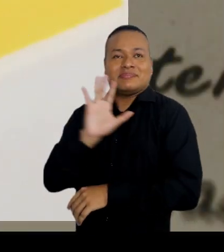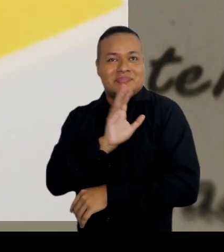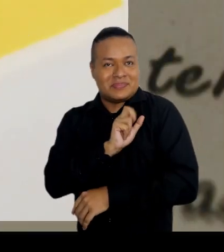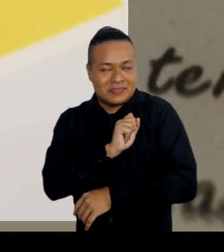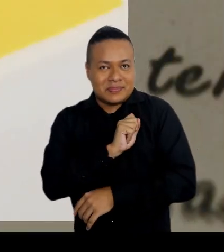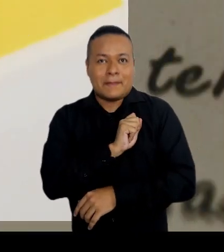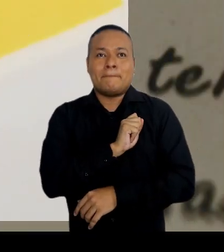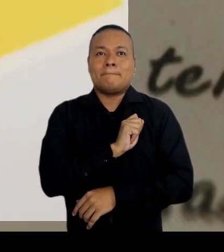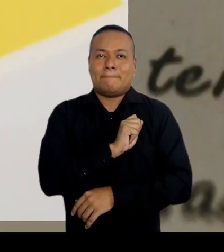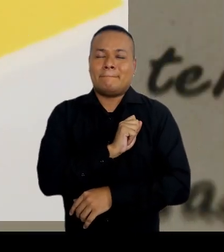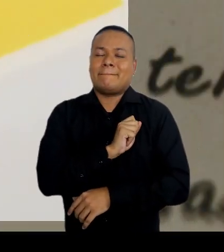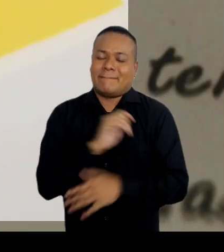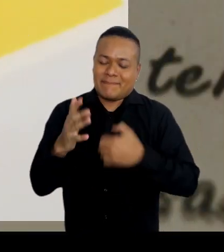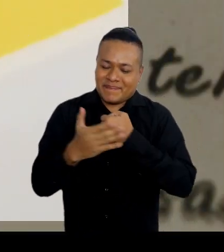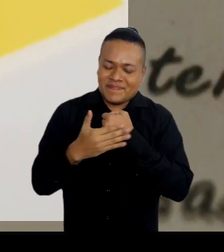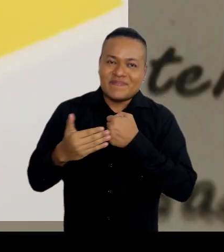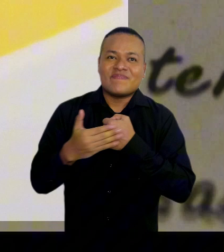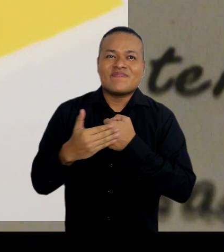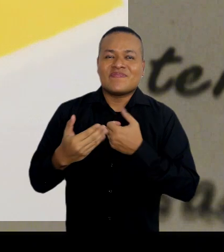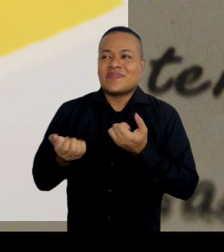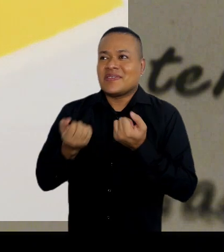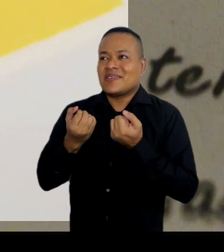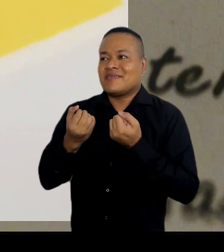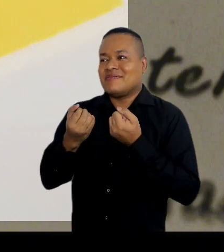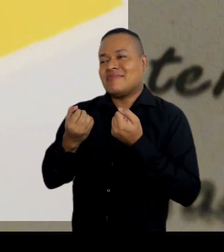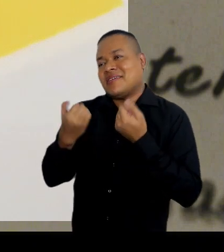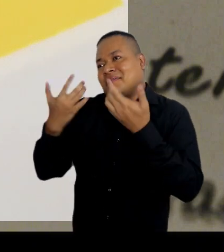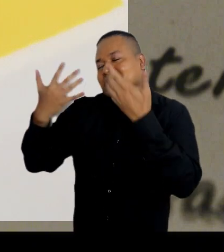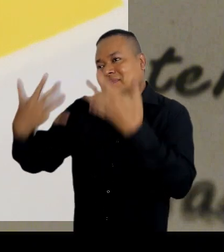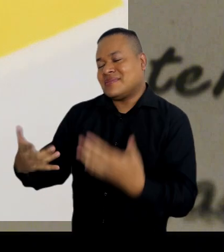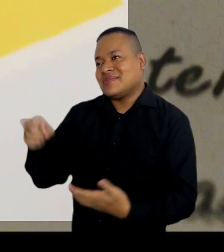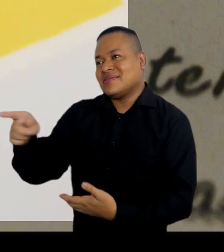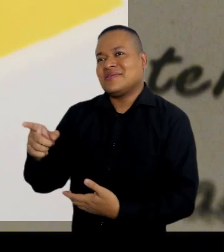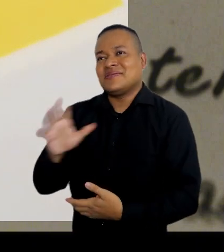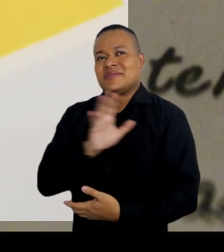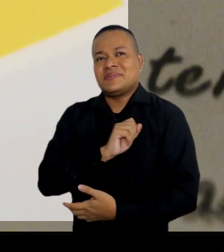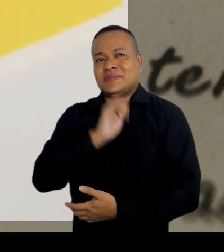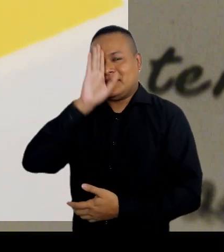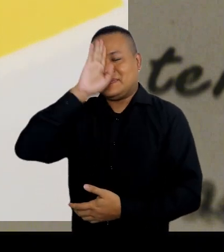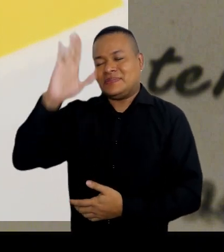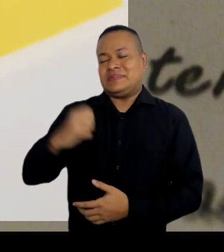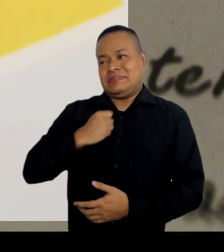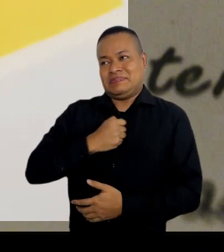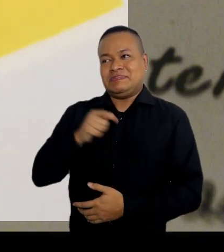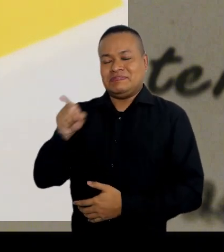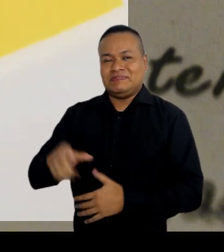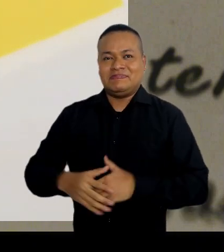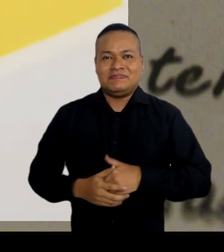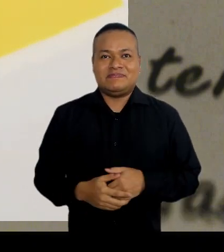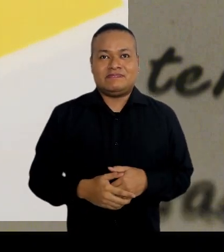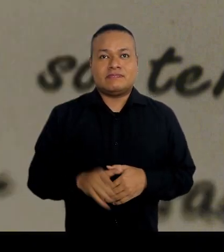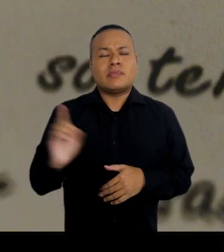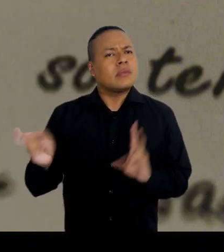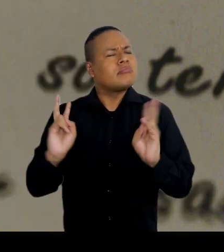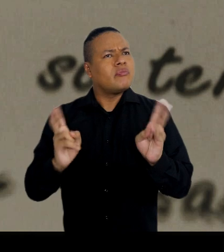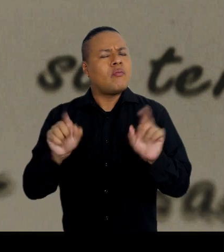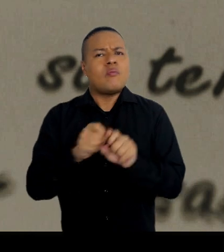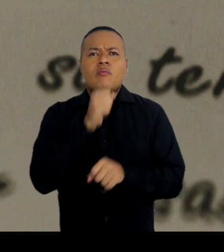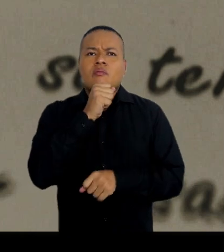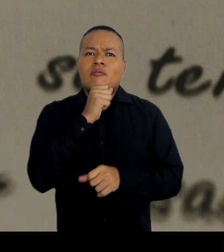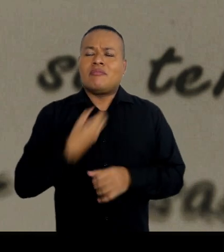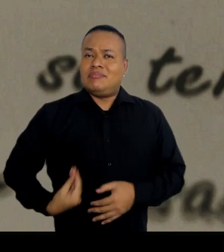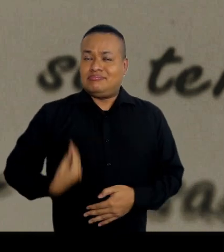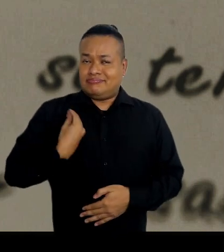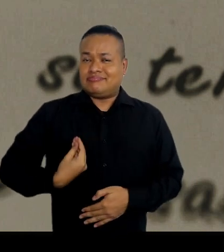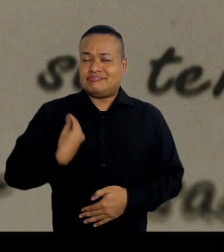amor. Então, com muito carinho, deixo esse depoimento com muito amor e principalmente com muita saudade. Ele sempre foi um